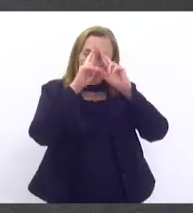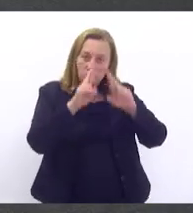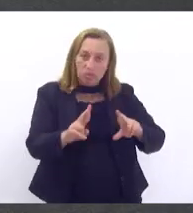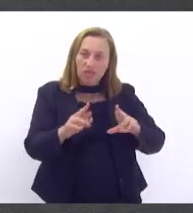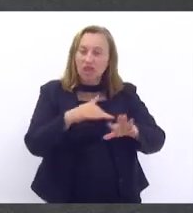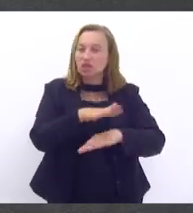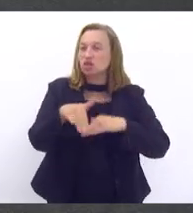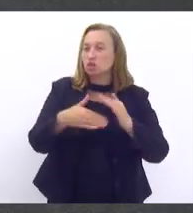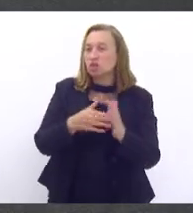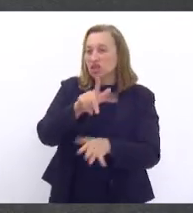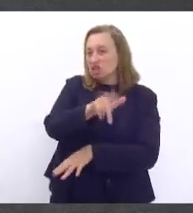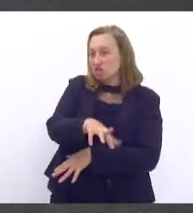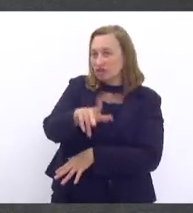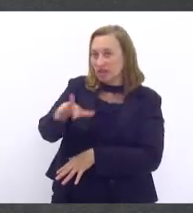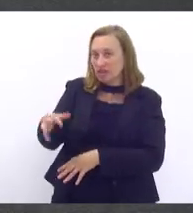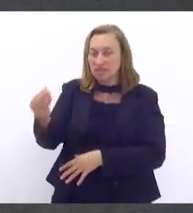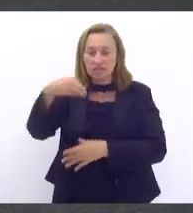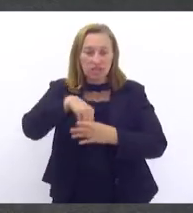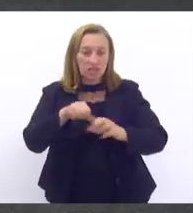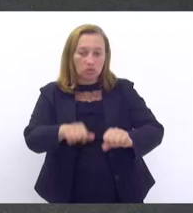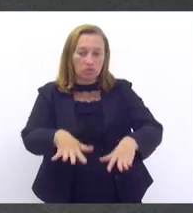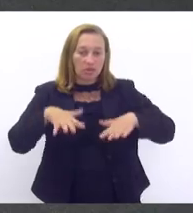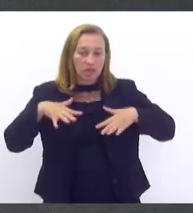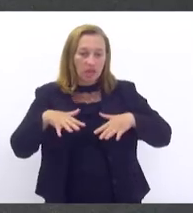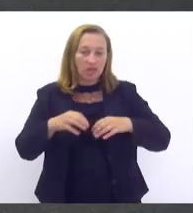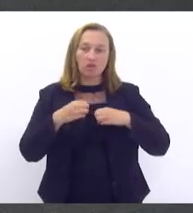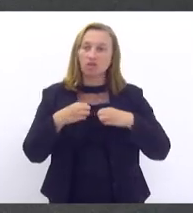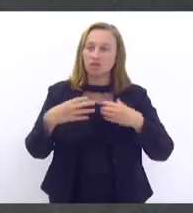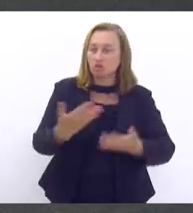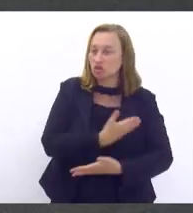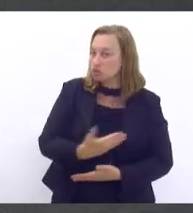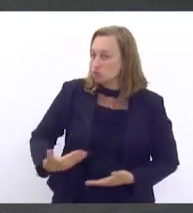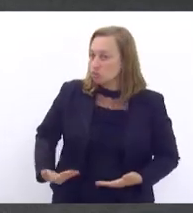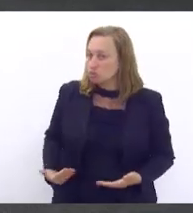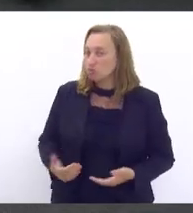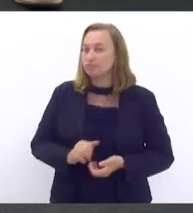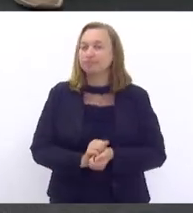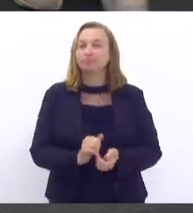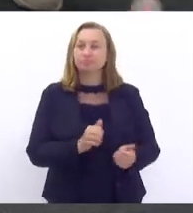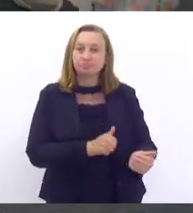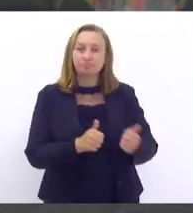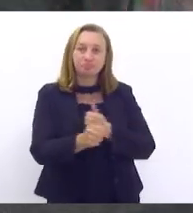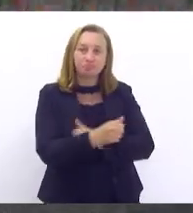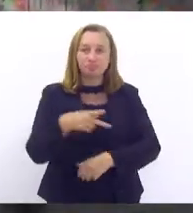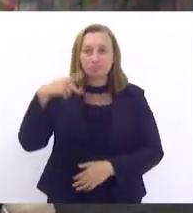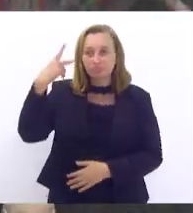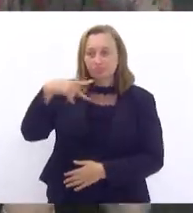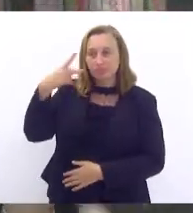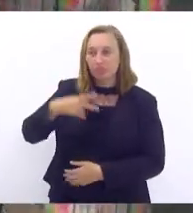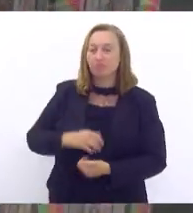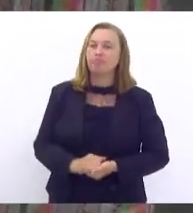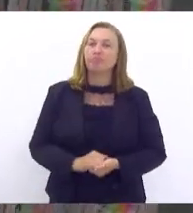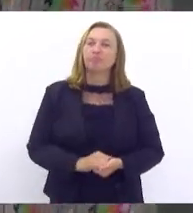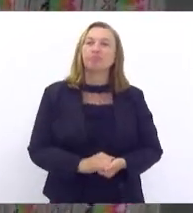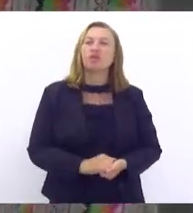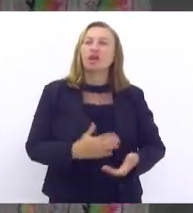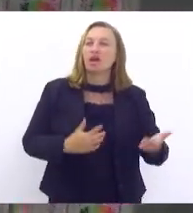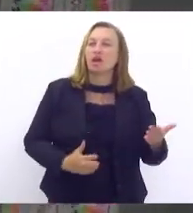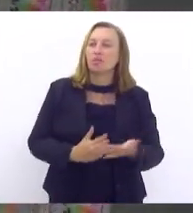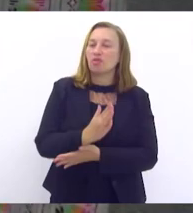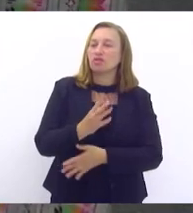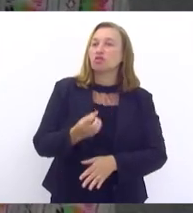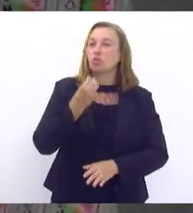as posições, as audiências públicas, as frentes parlamentares, né, aprovando